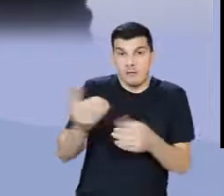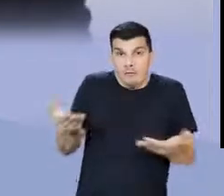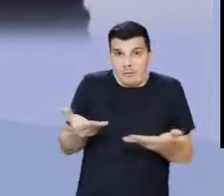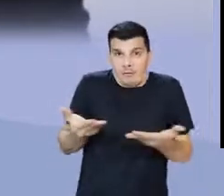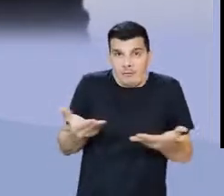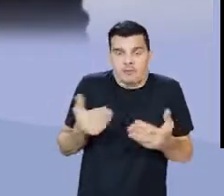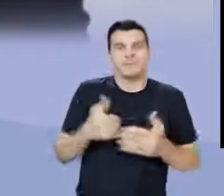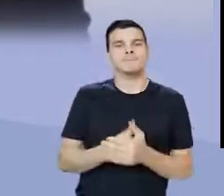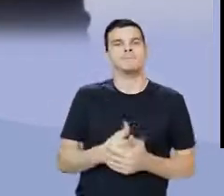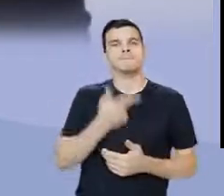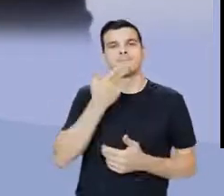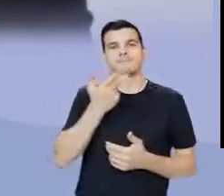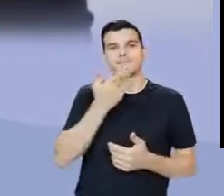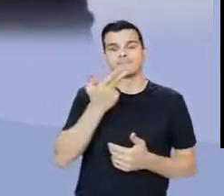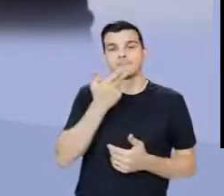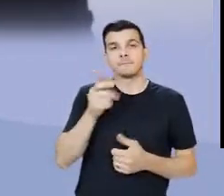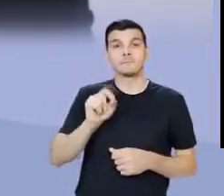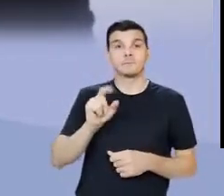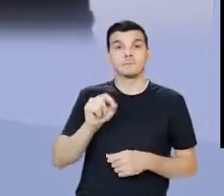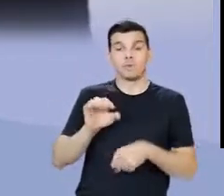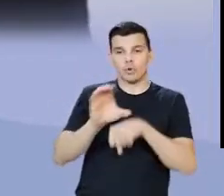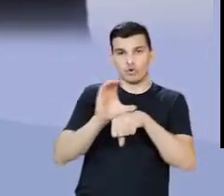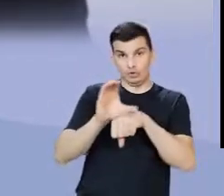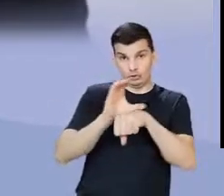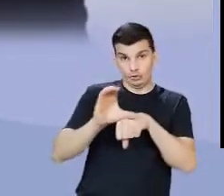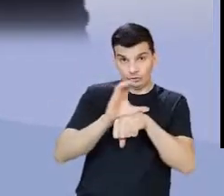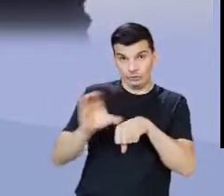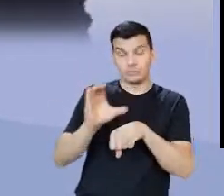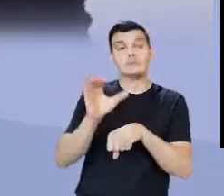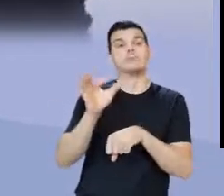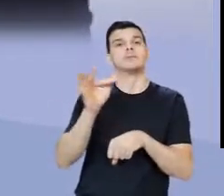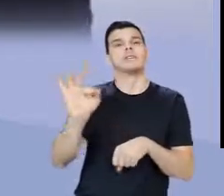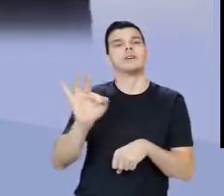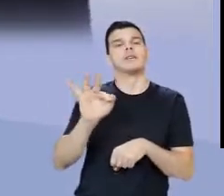em que nós estamos, né, falar da nossa última